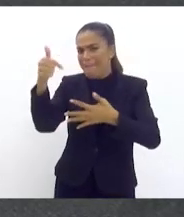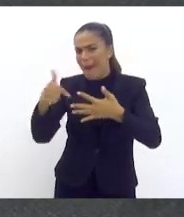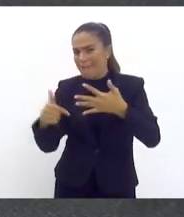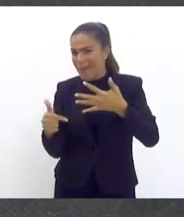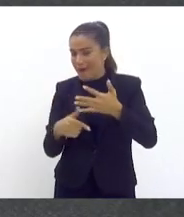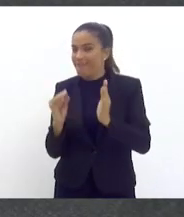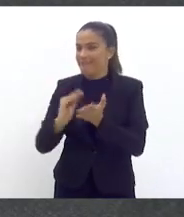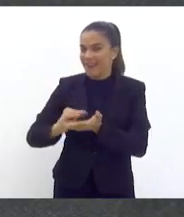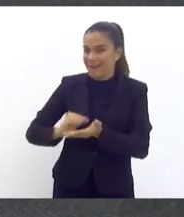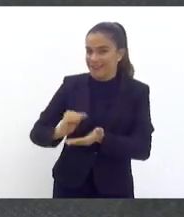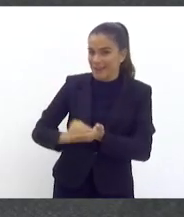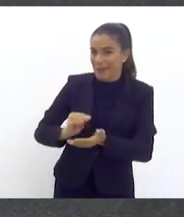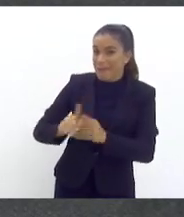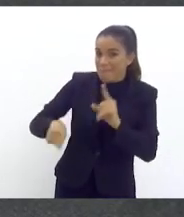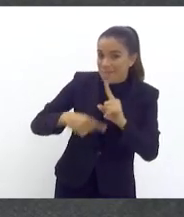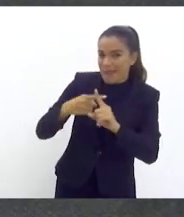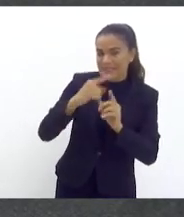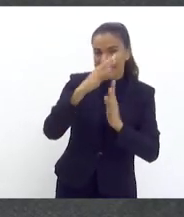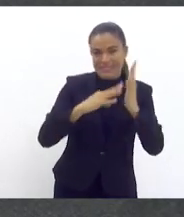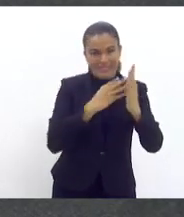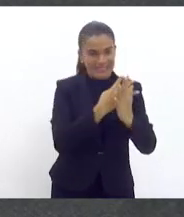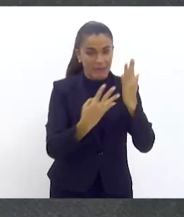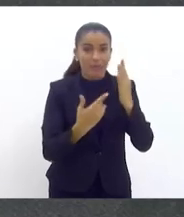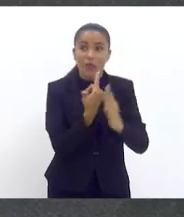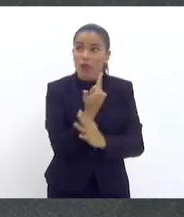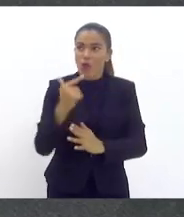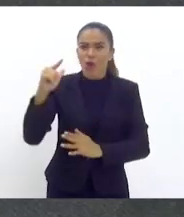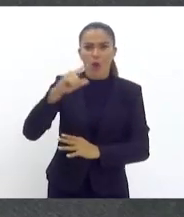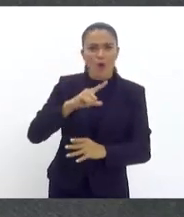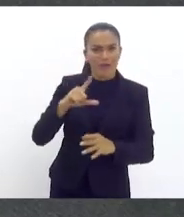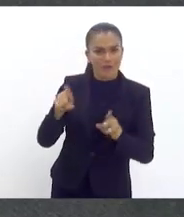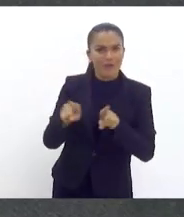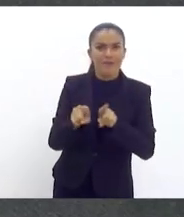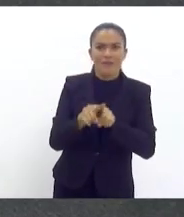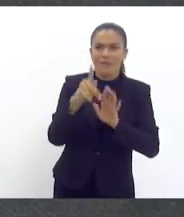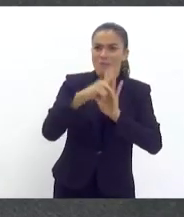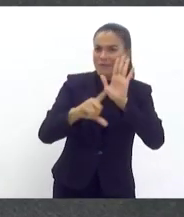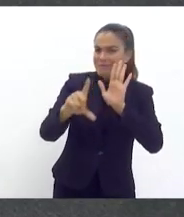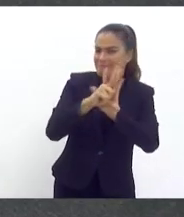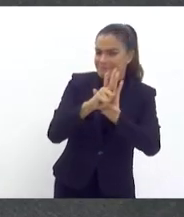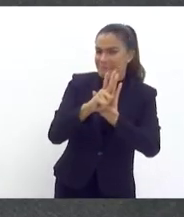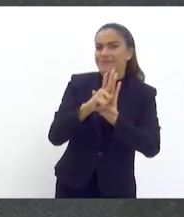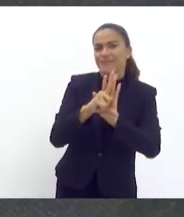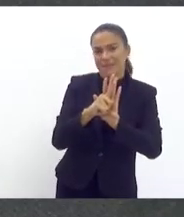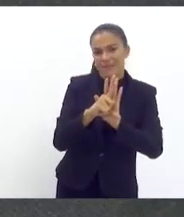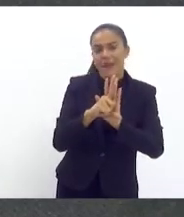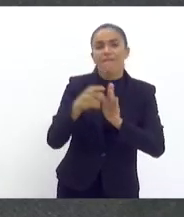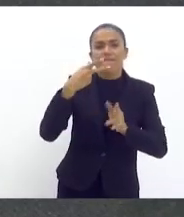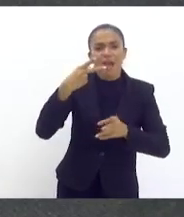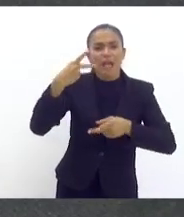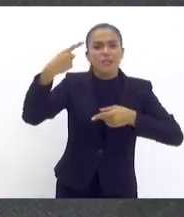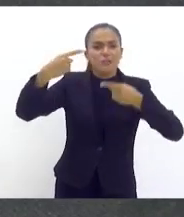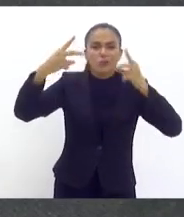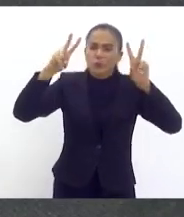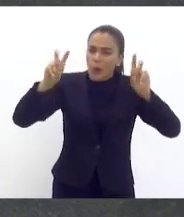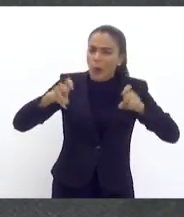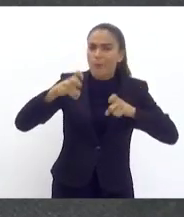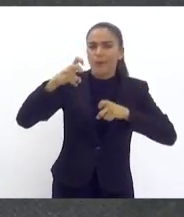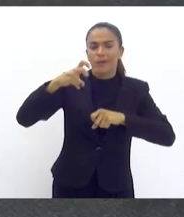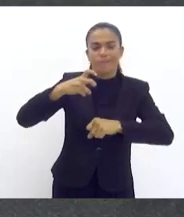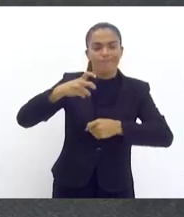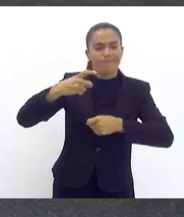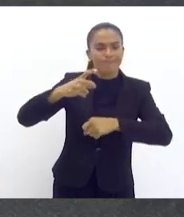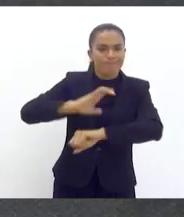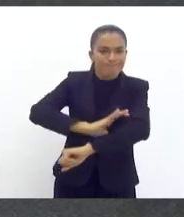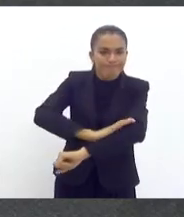Eu, além dessa do calendário, tenho uma outra legislação também que dialoga com discriminação no futebol, que a gente